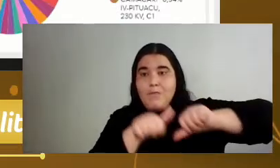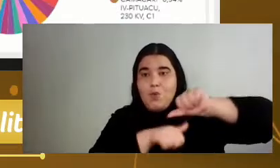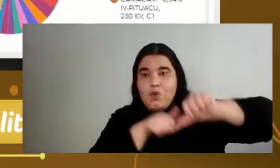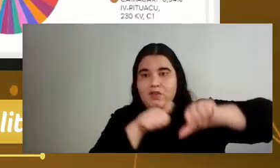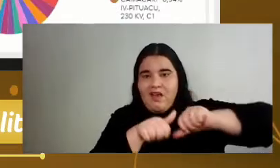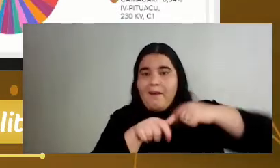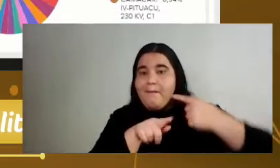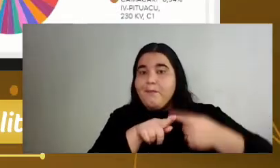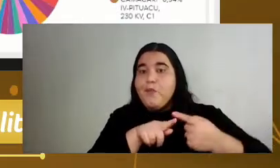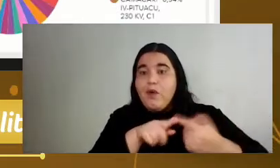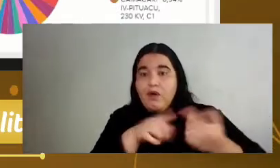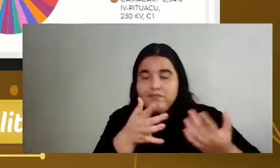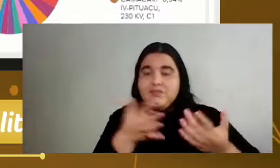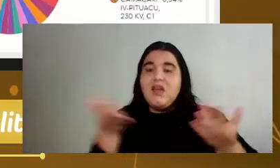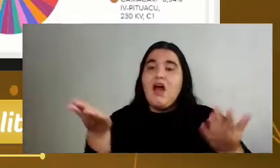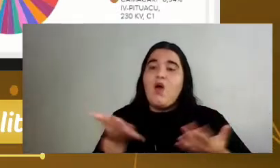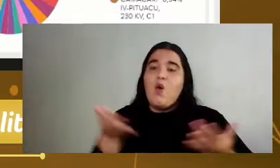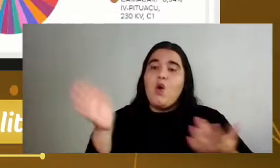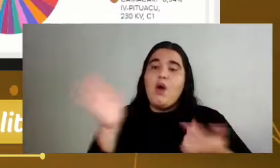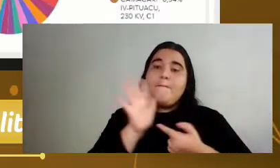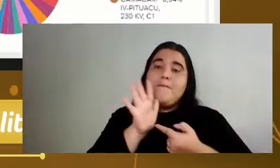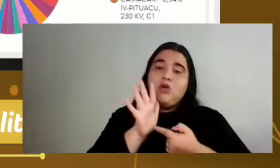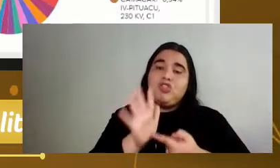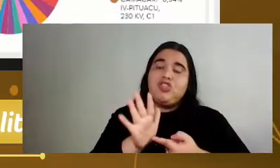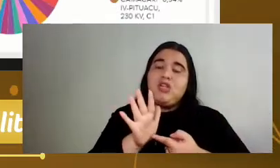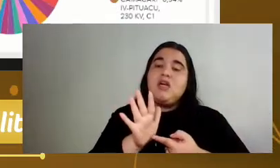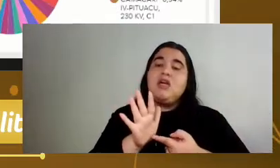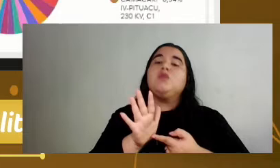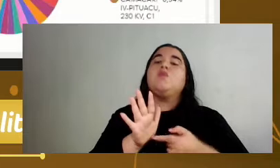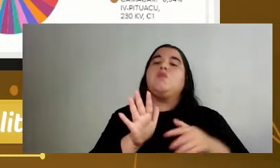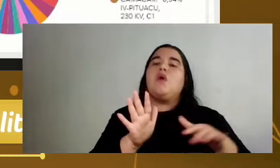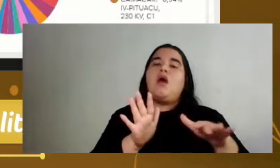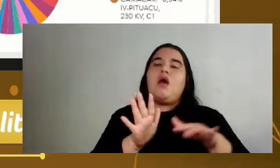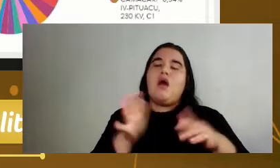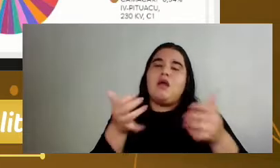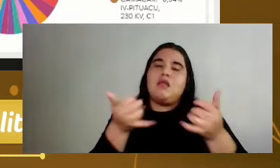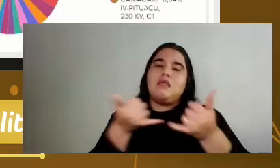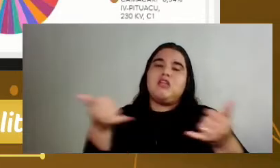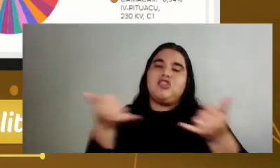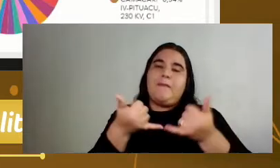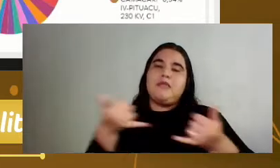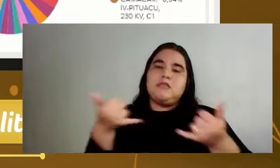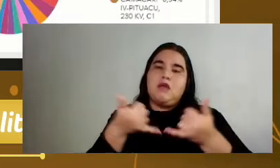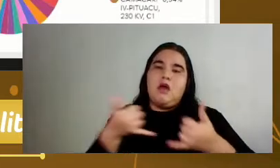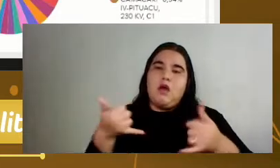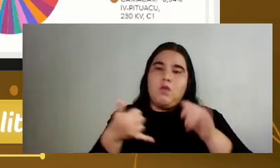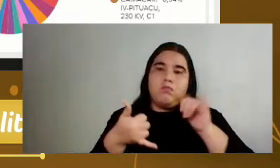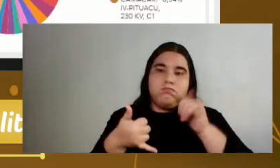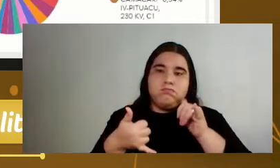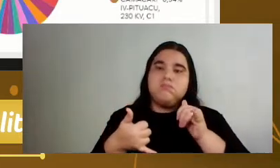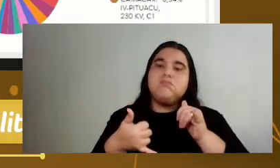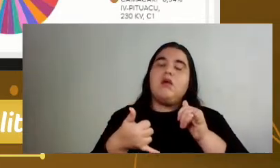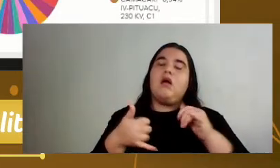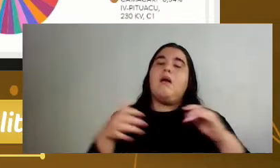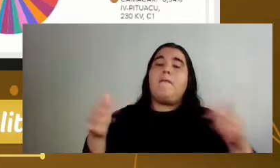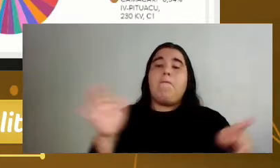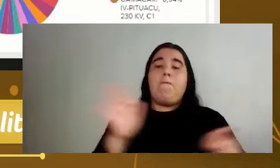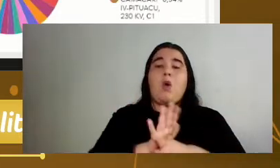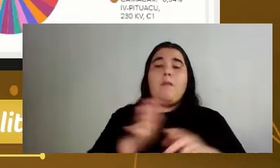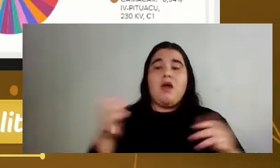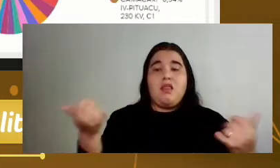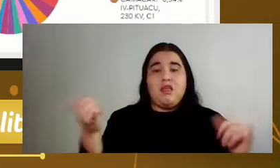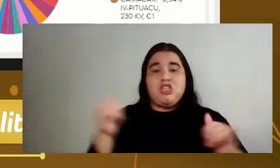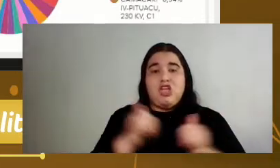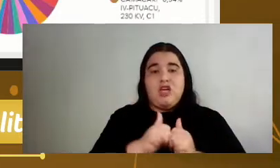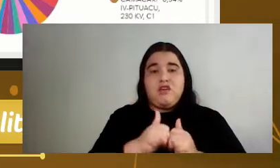estar mostrando a realidade do segmento de transmissão da Chesf, tá? Então, eu tenho várias opções aqui